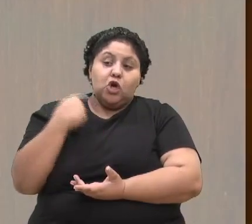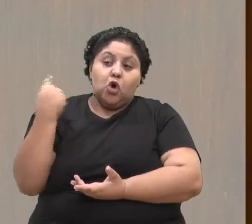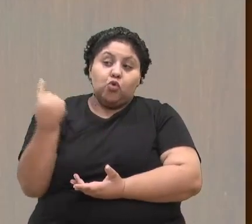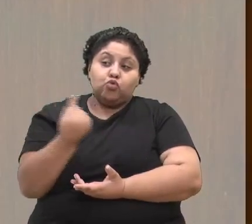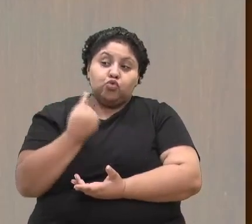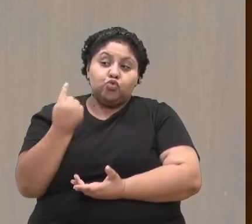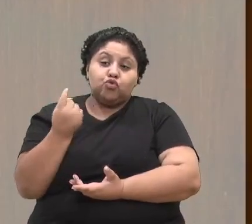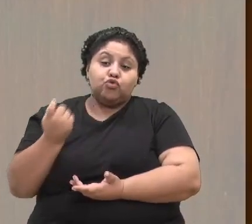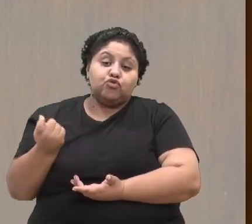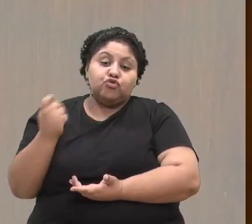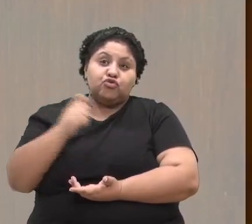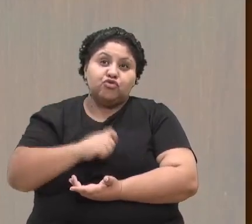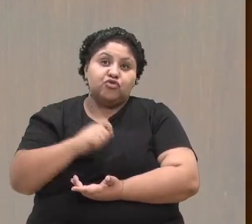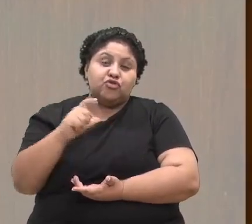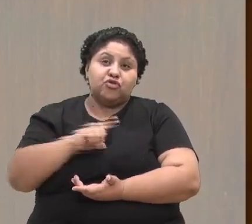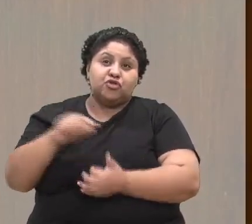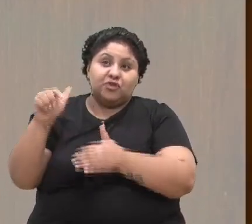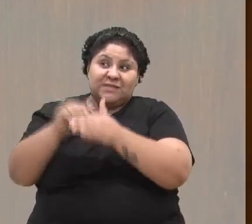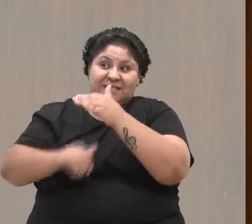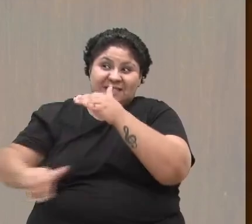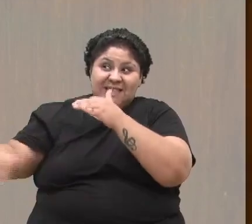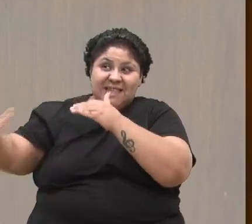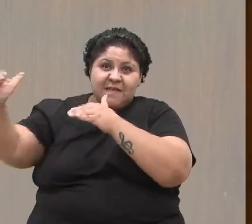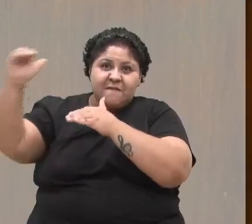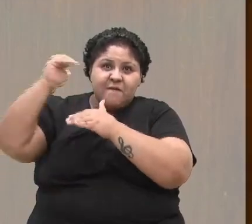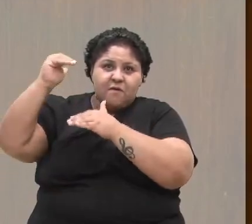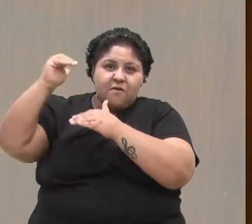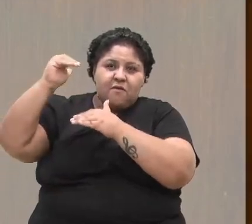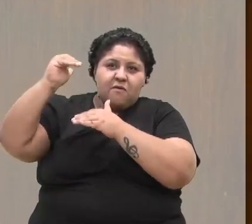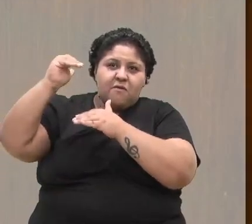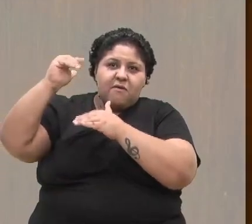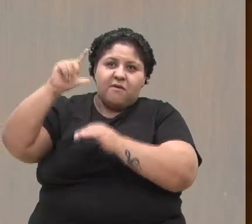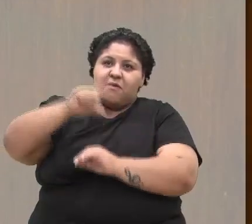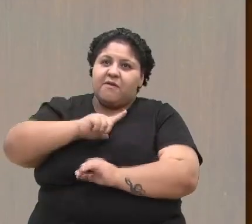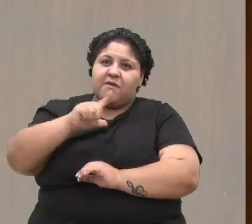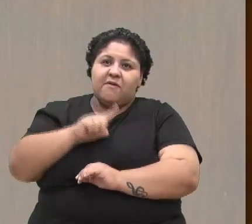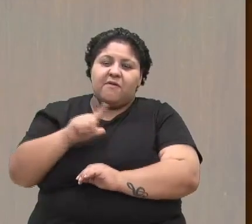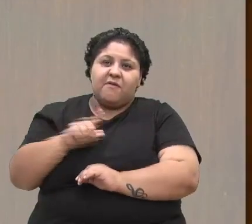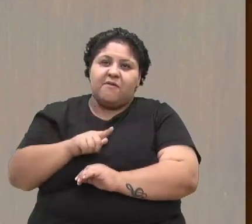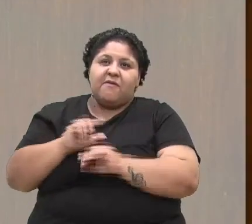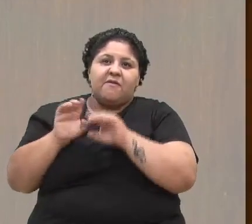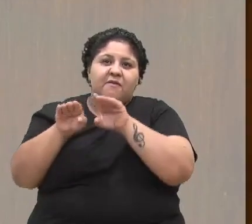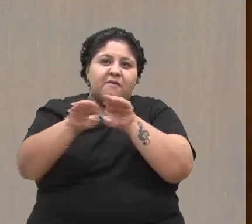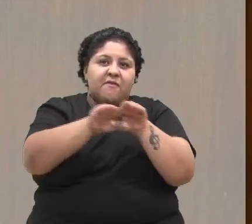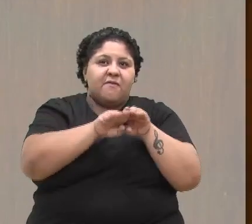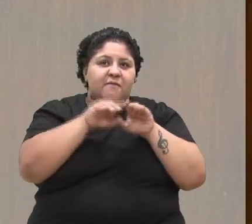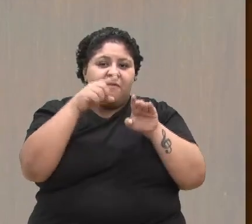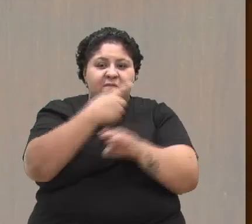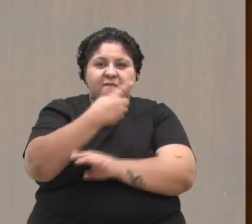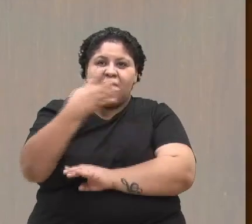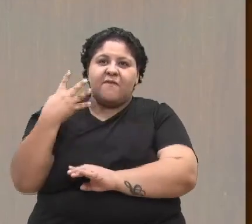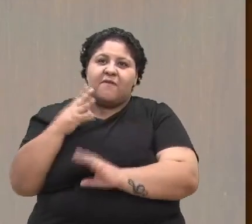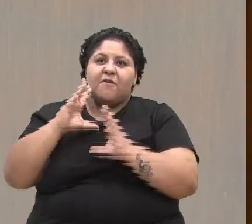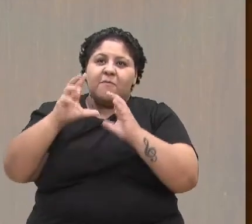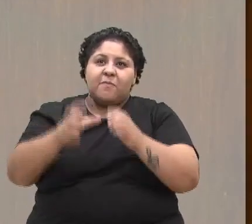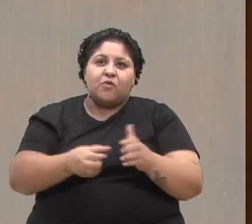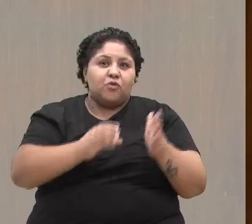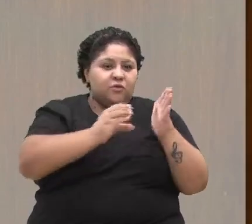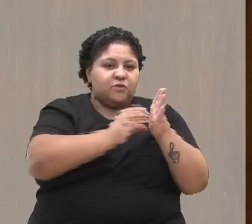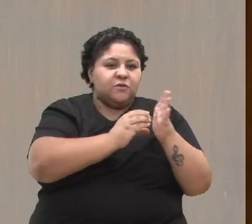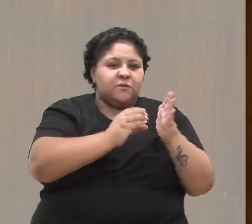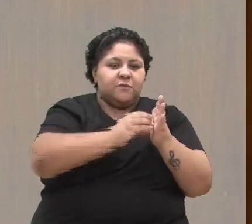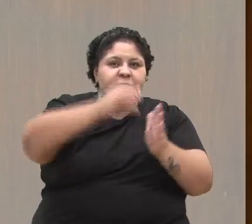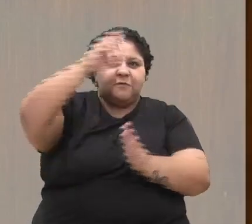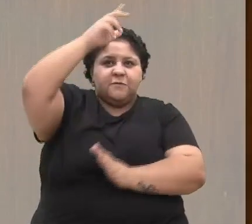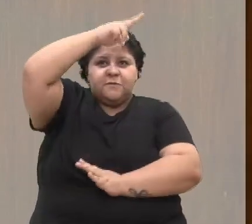que precisam ter nível superior e não tem padrão 14, que é todos os servidores da Prefeitura de